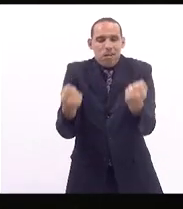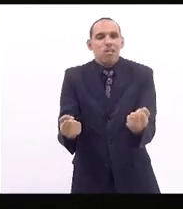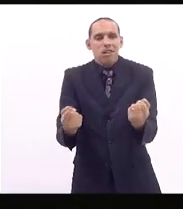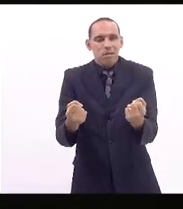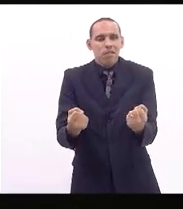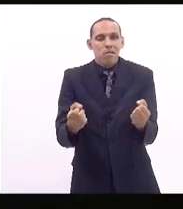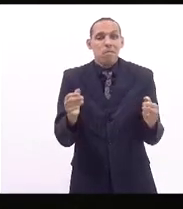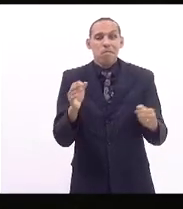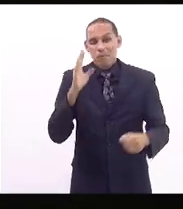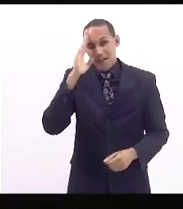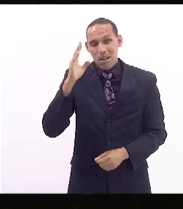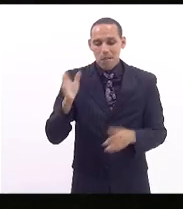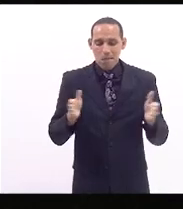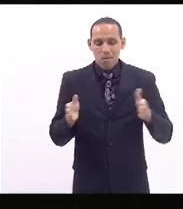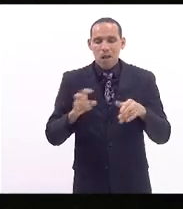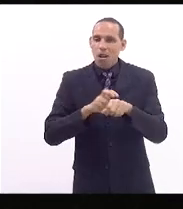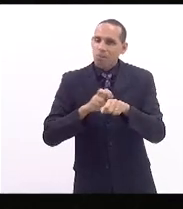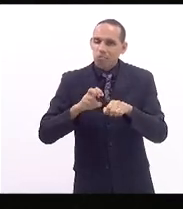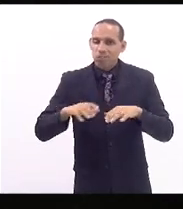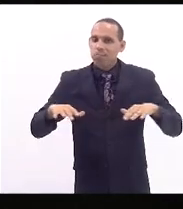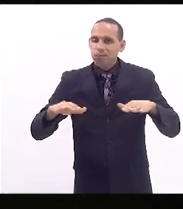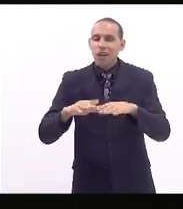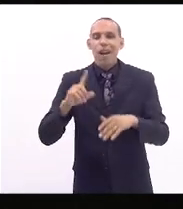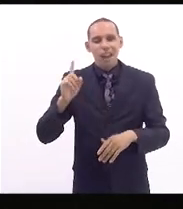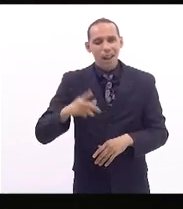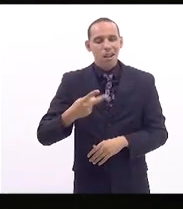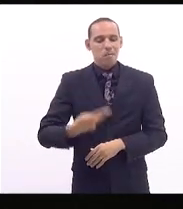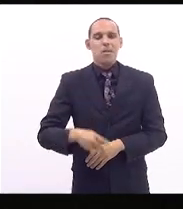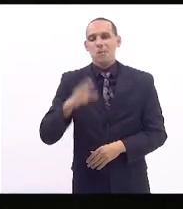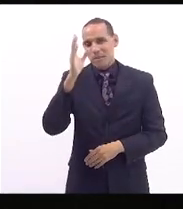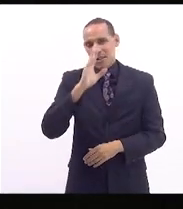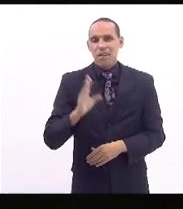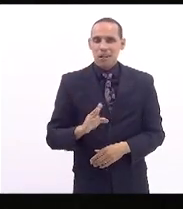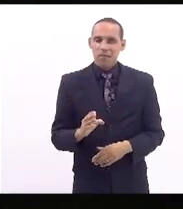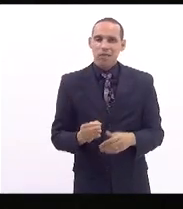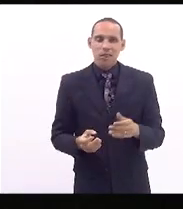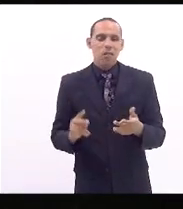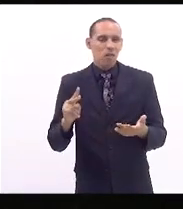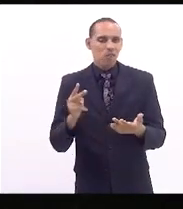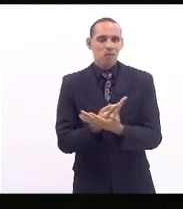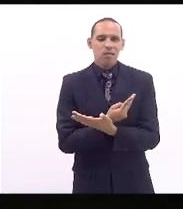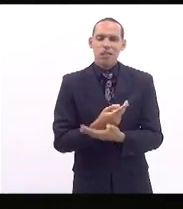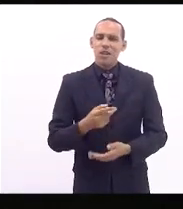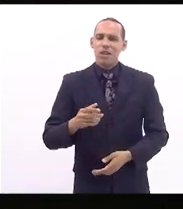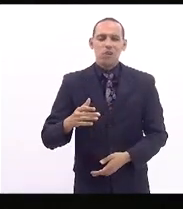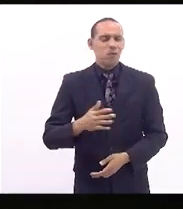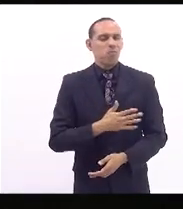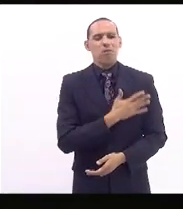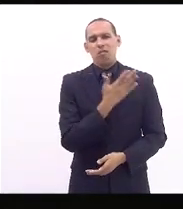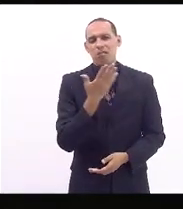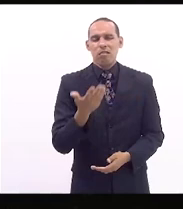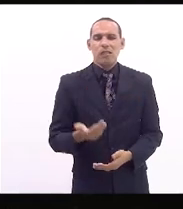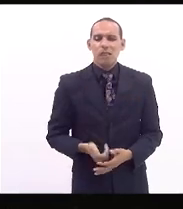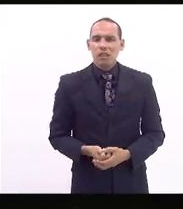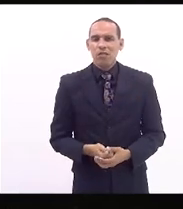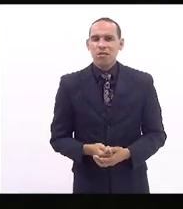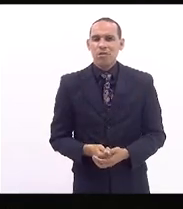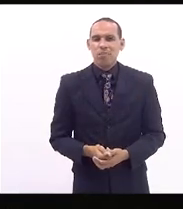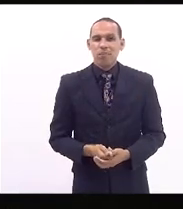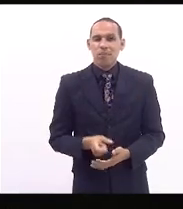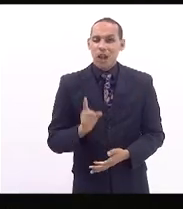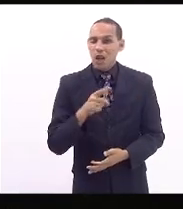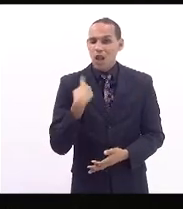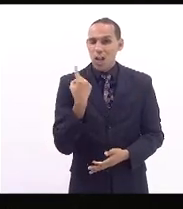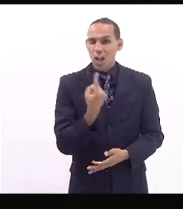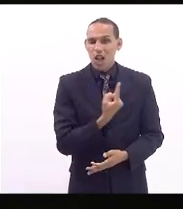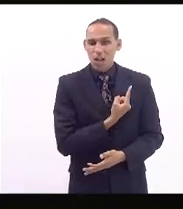Panema Mia é uma realidade é um produto brasileiro é muito ruim e se nós